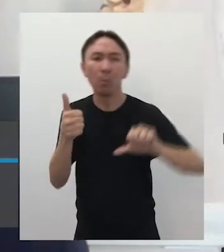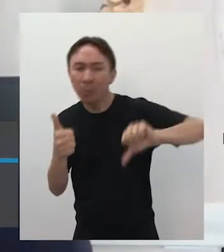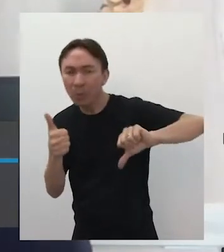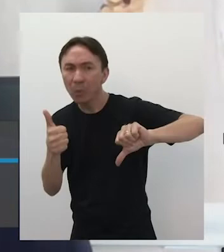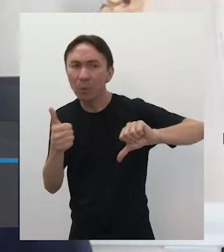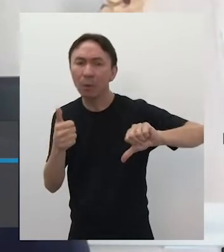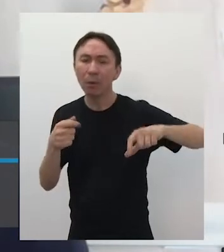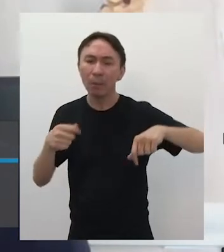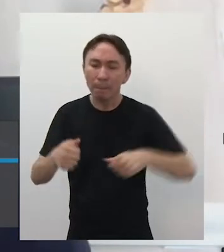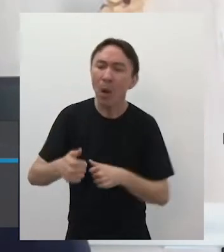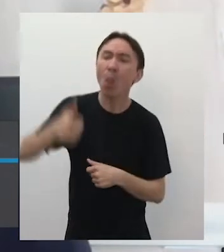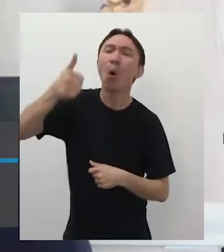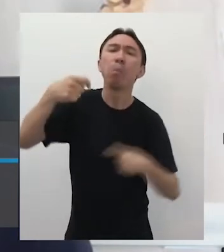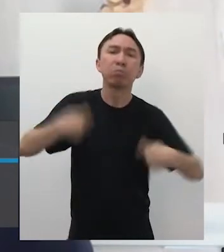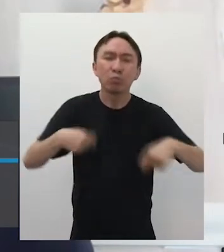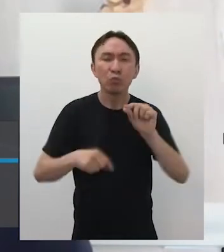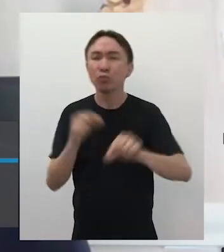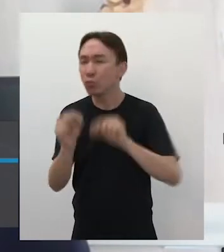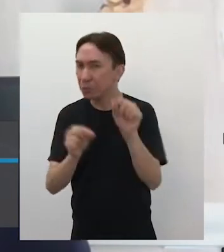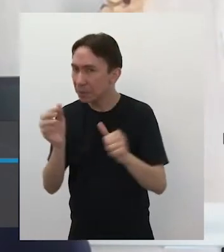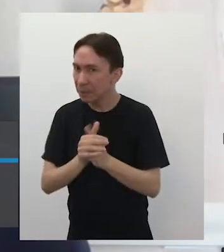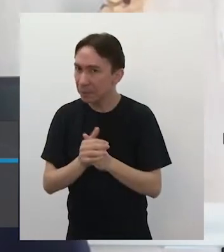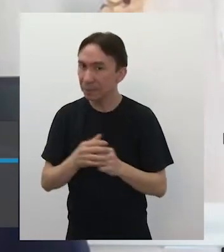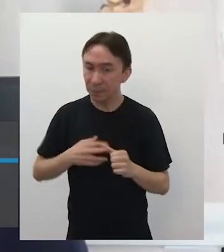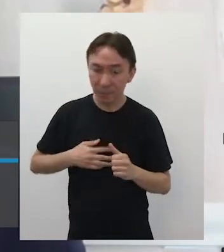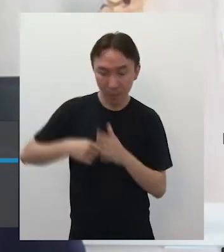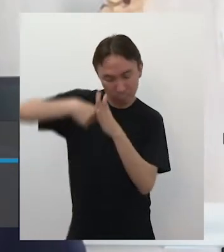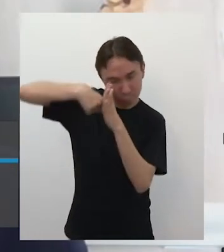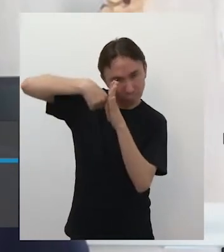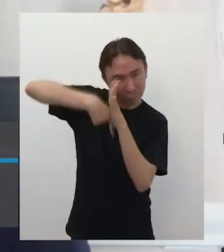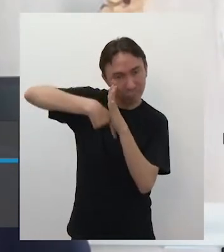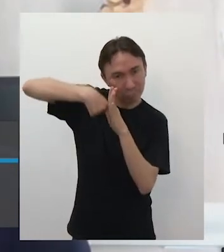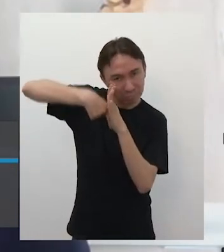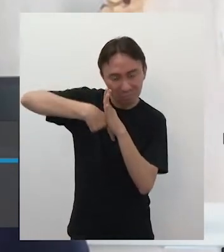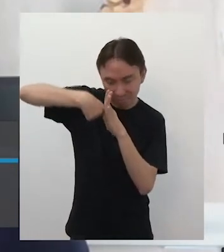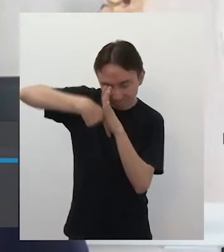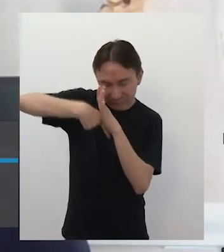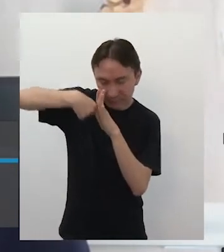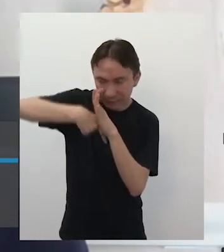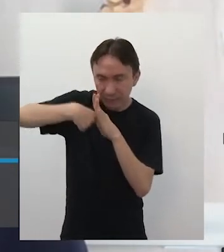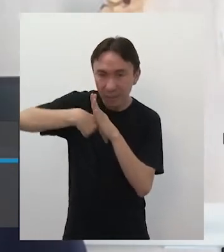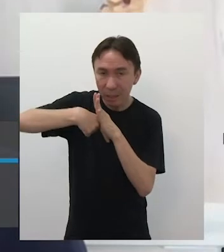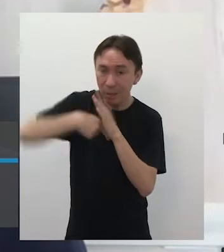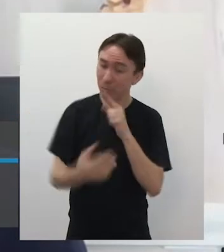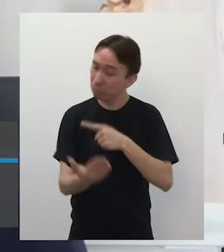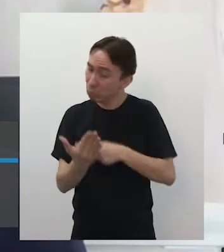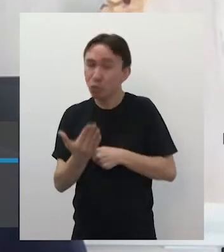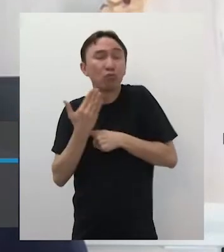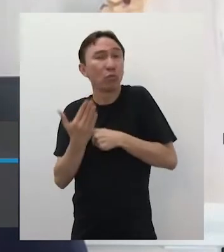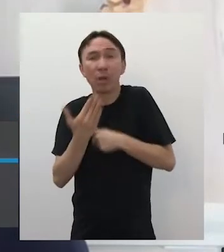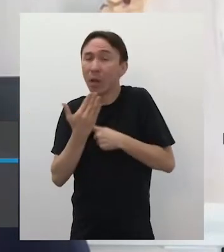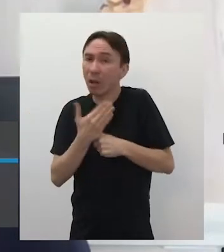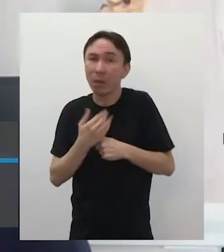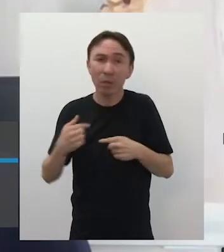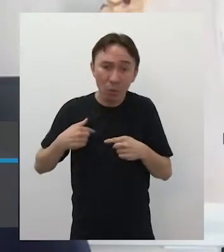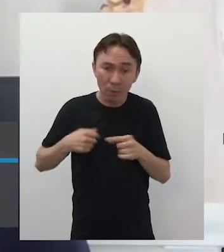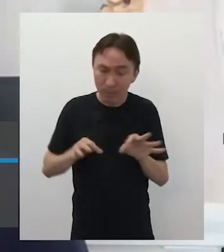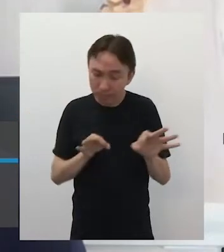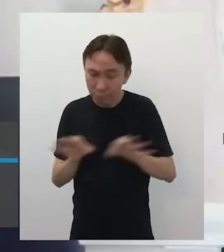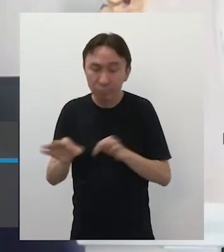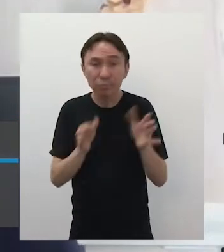aí. No final do dia, eu faço a minha reflexão pessoal, o que deu certo, o que não deu, o que eu